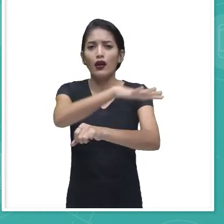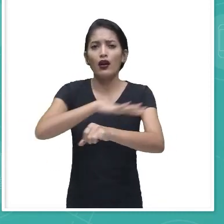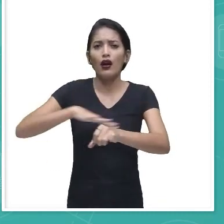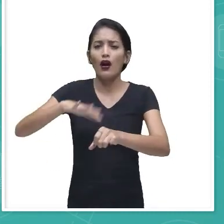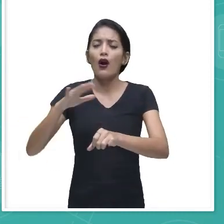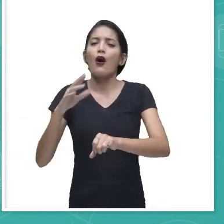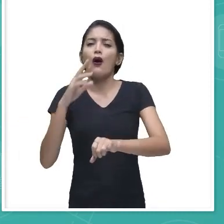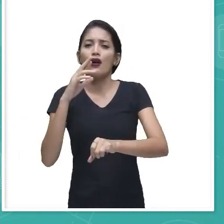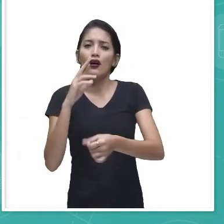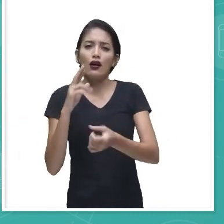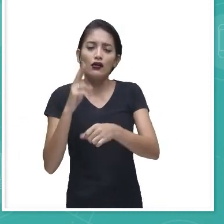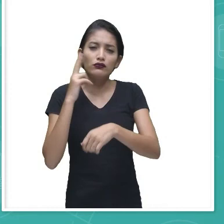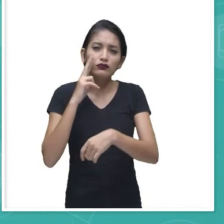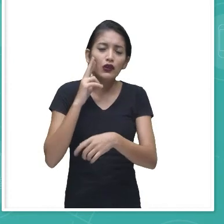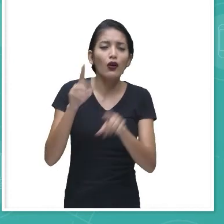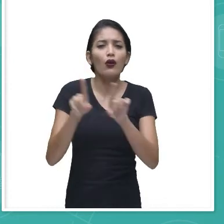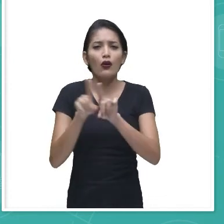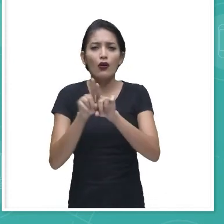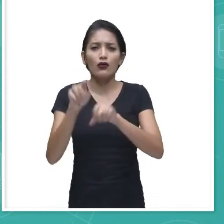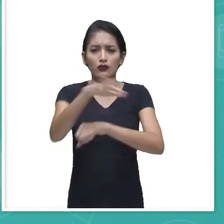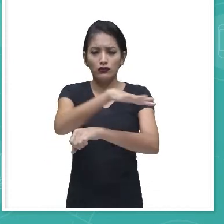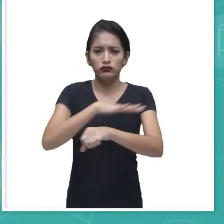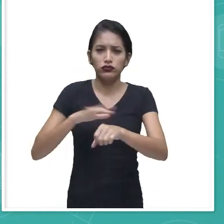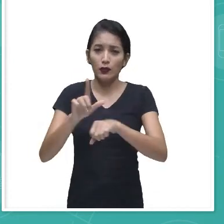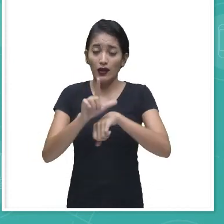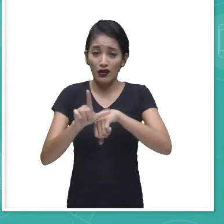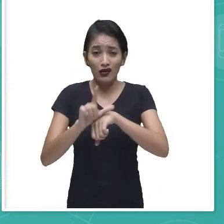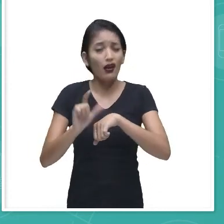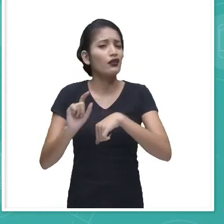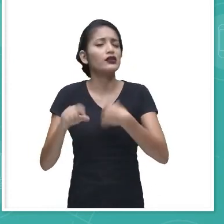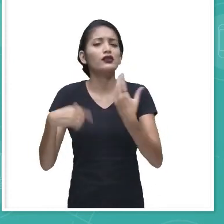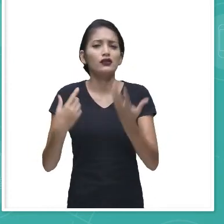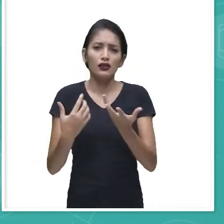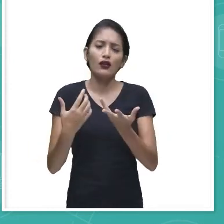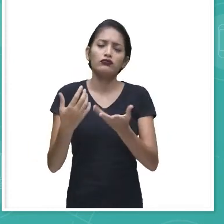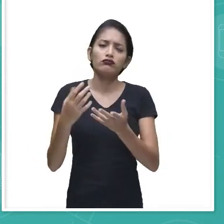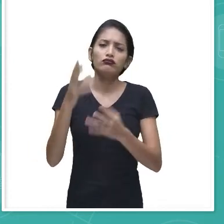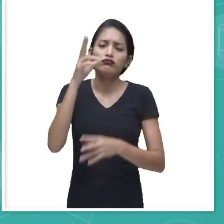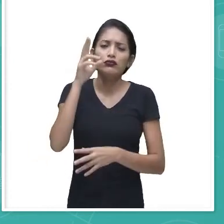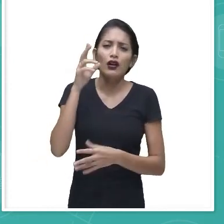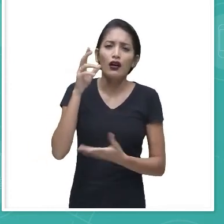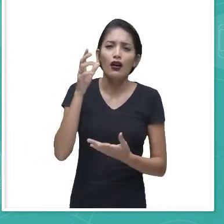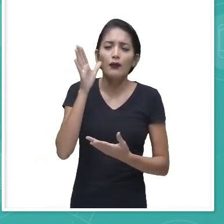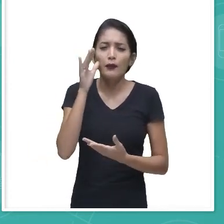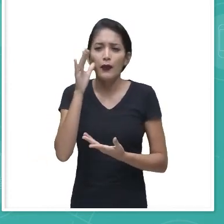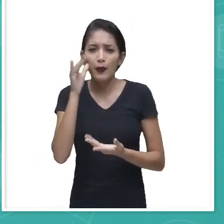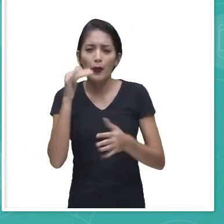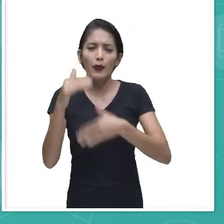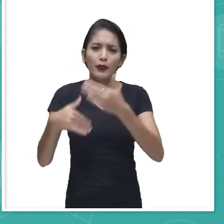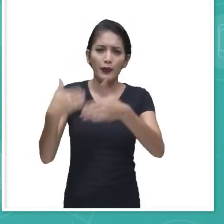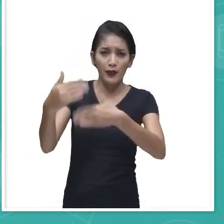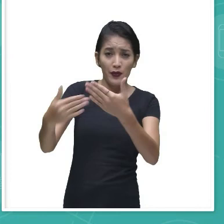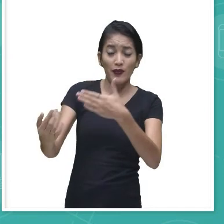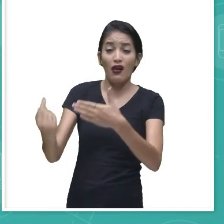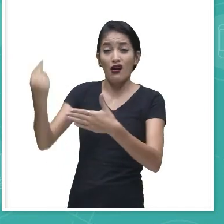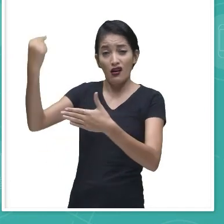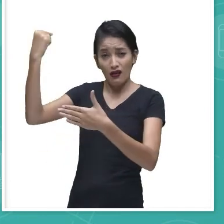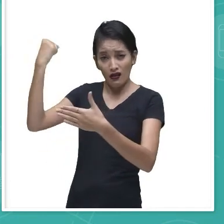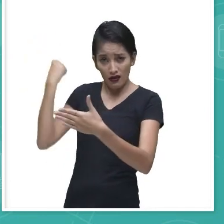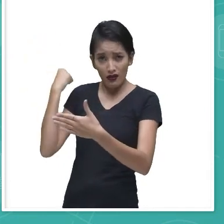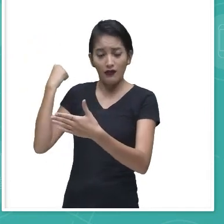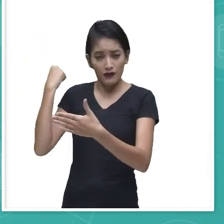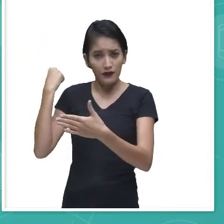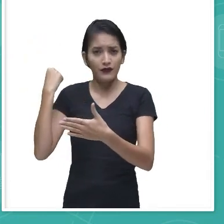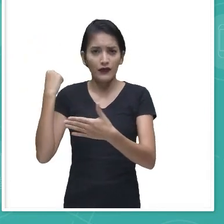lilás, mas desde que ela tem sido observada desde o tempo aí dos gregos antigos, ela